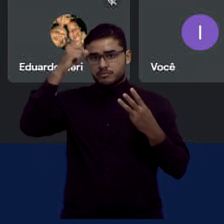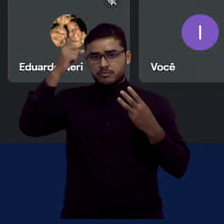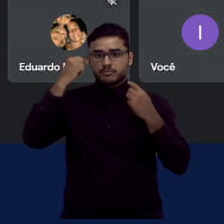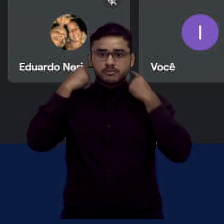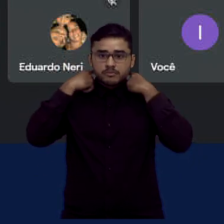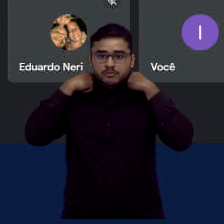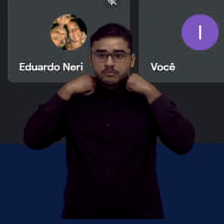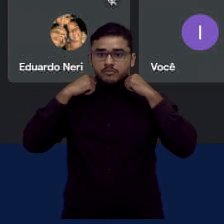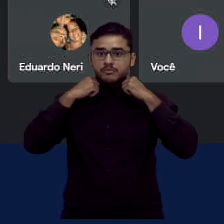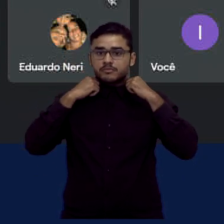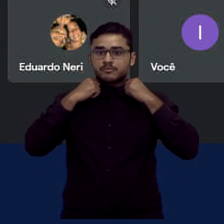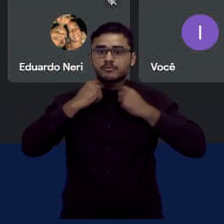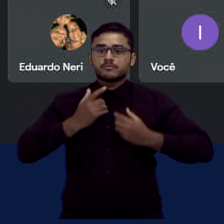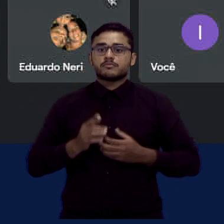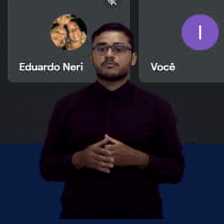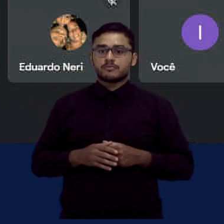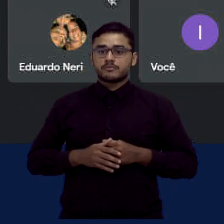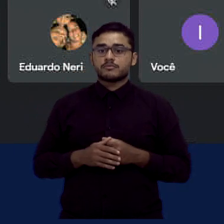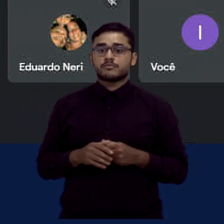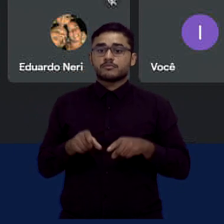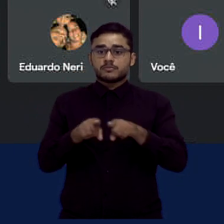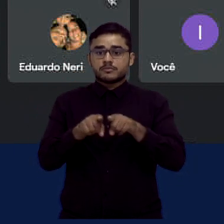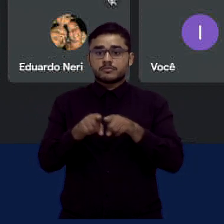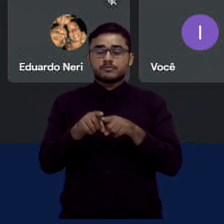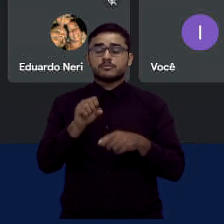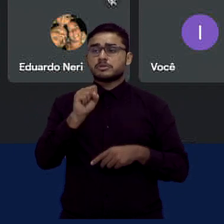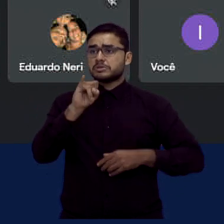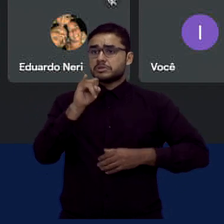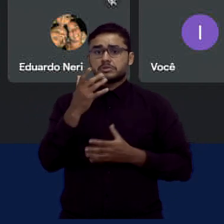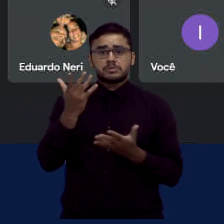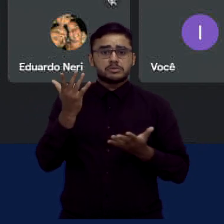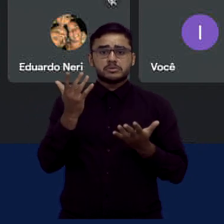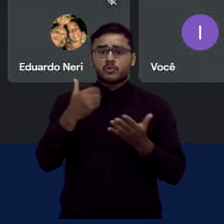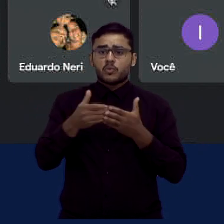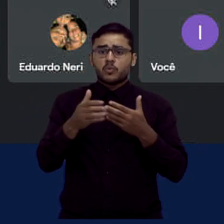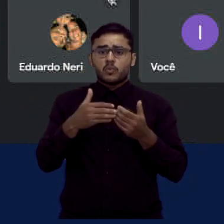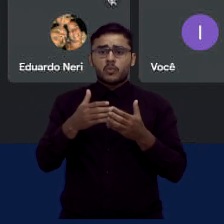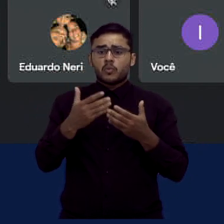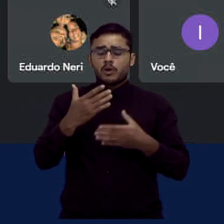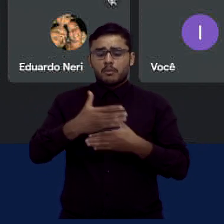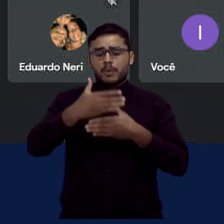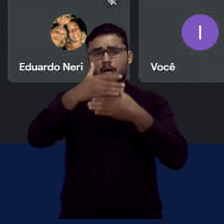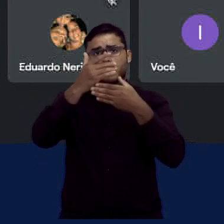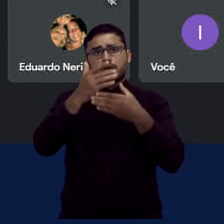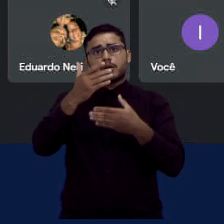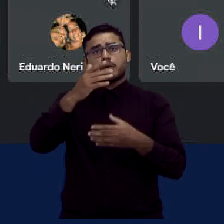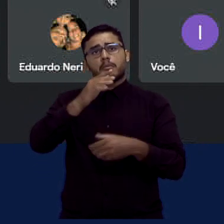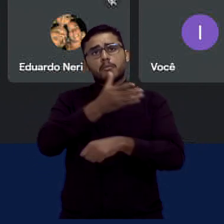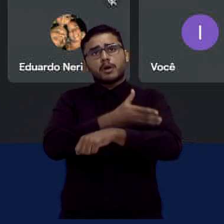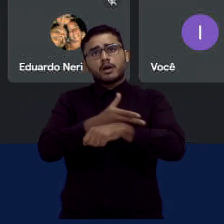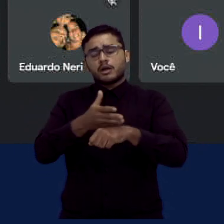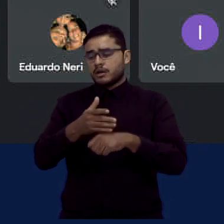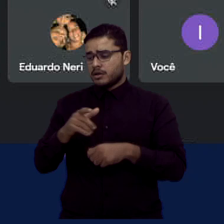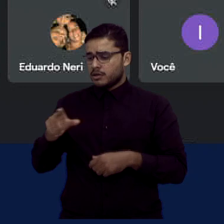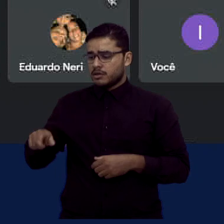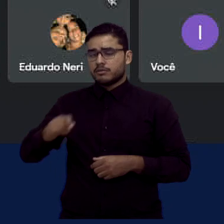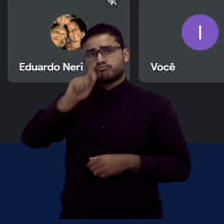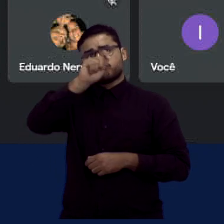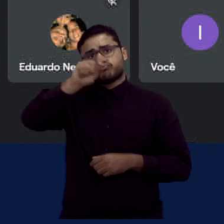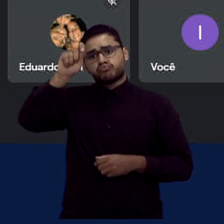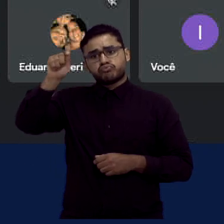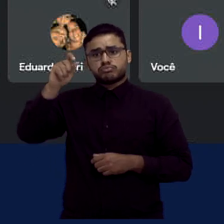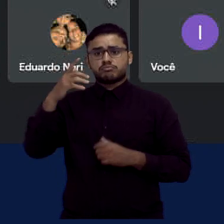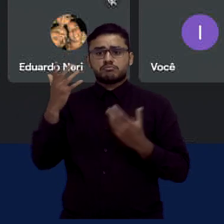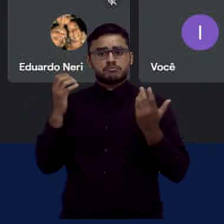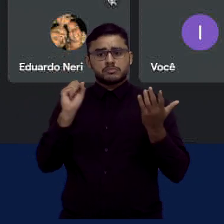caverna, né? Se você tiver um carvão e uma parede branca, você faz quadrinho. Se você tiver a sua calçada e um giz branco, você